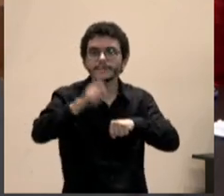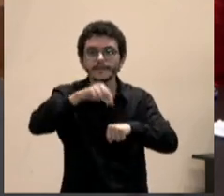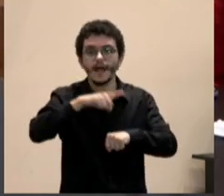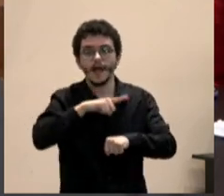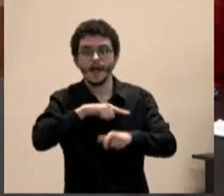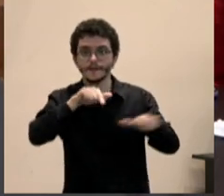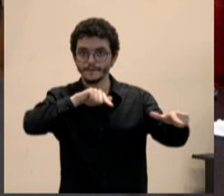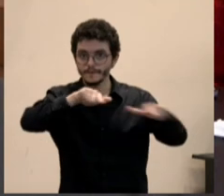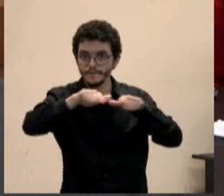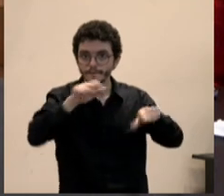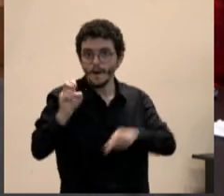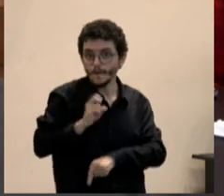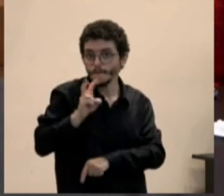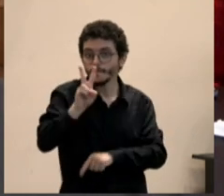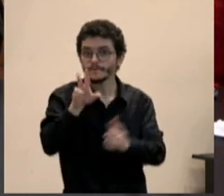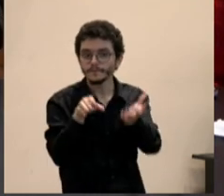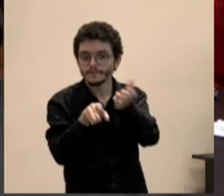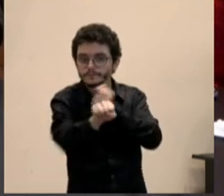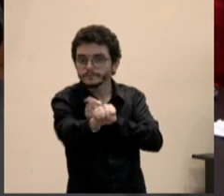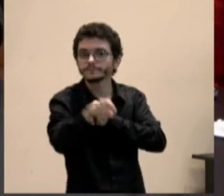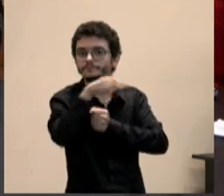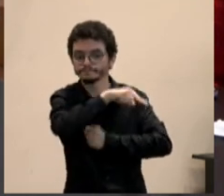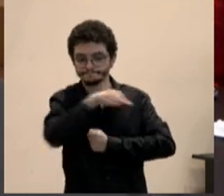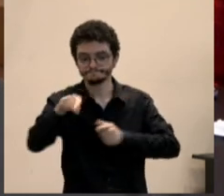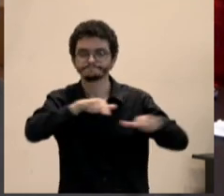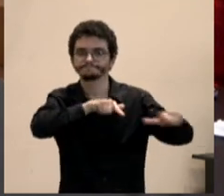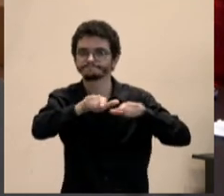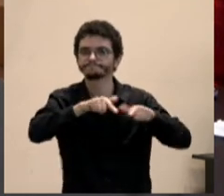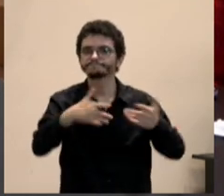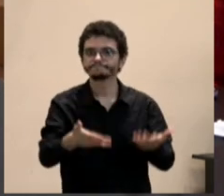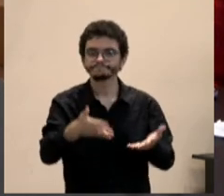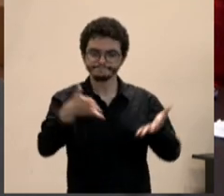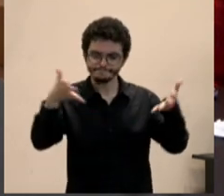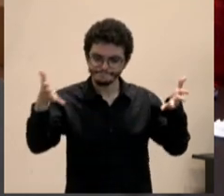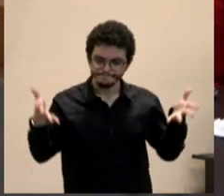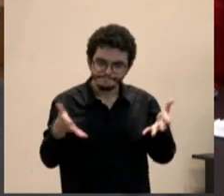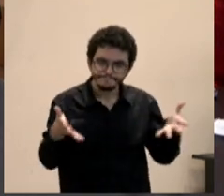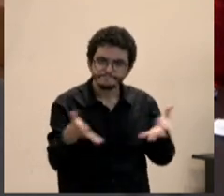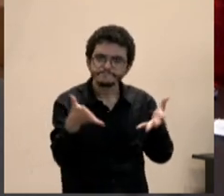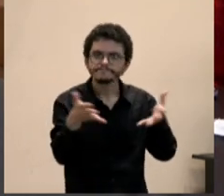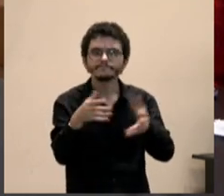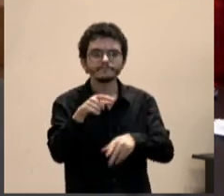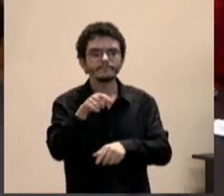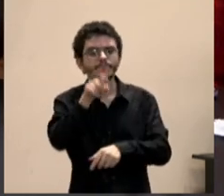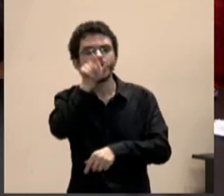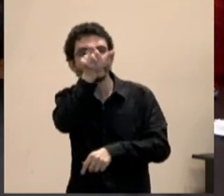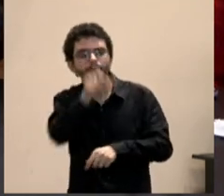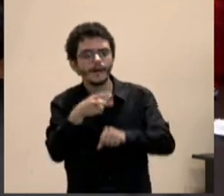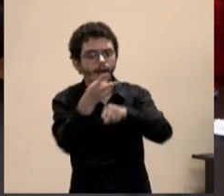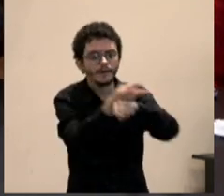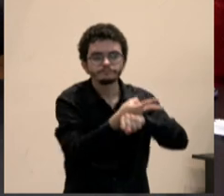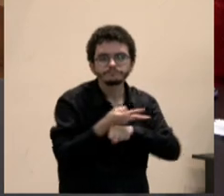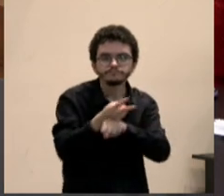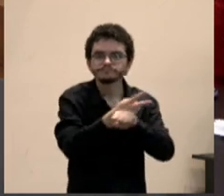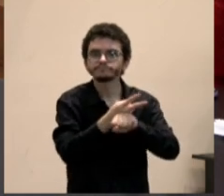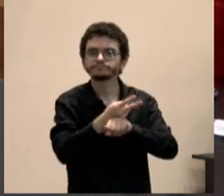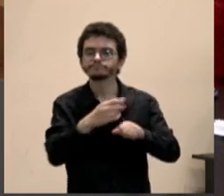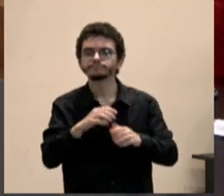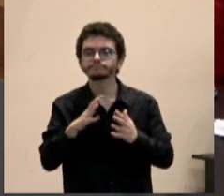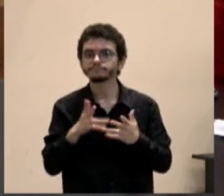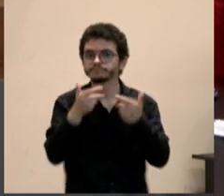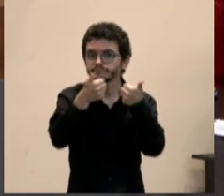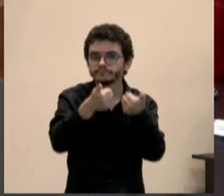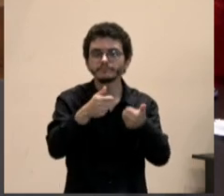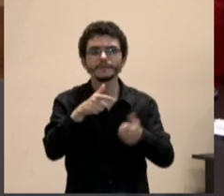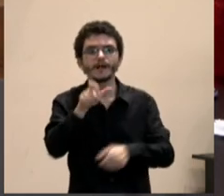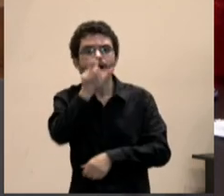carreira que valorize a formação desses trabalhadores, que dá um incentivo para quem busca qualificação, para quem se dedica